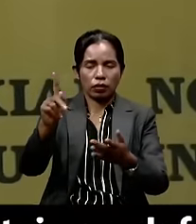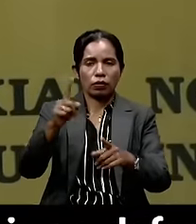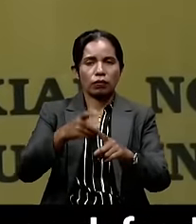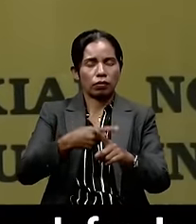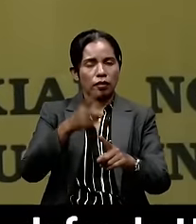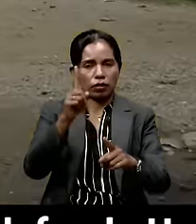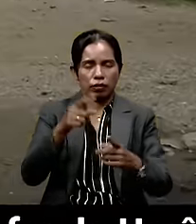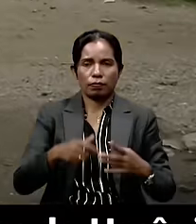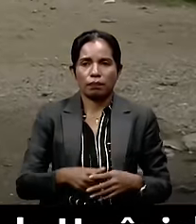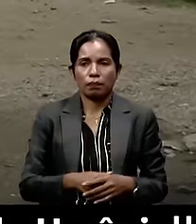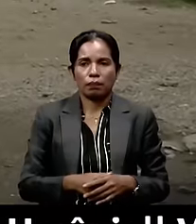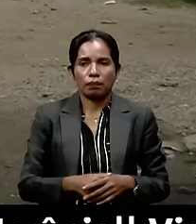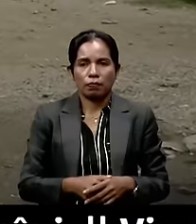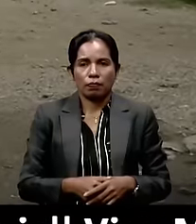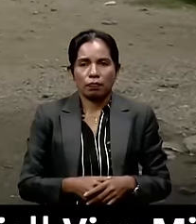fulan.